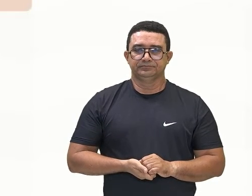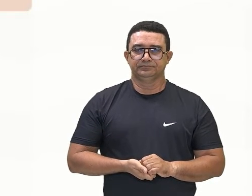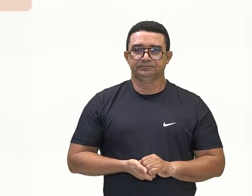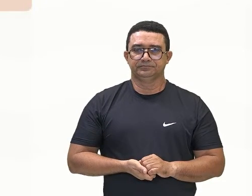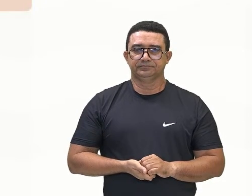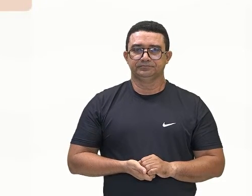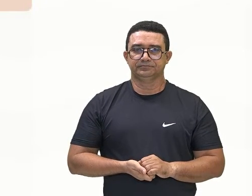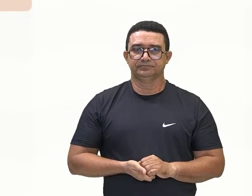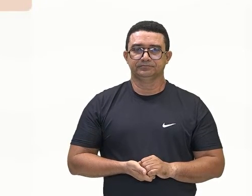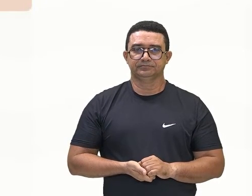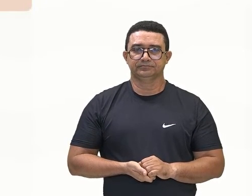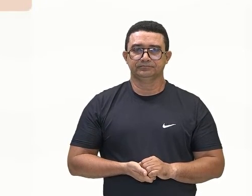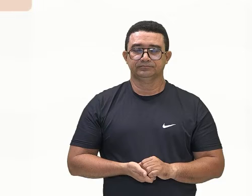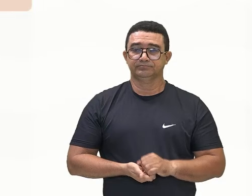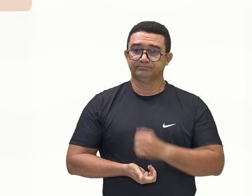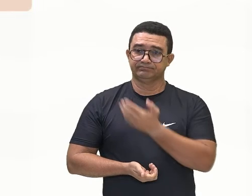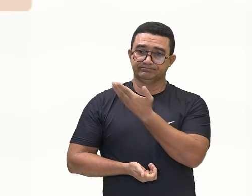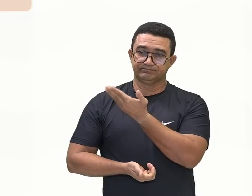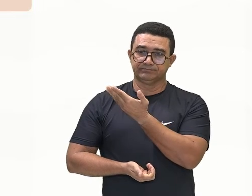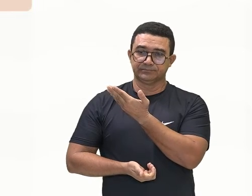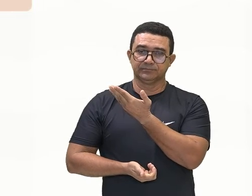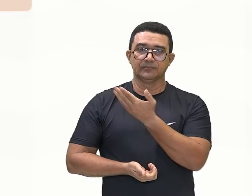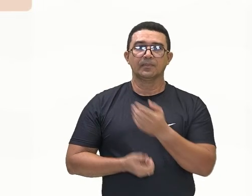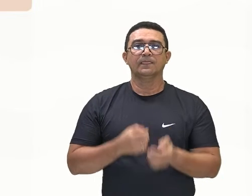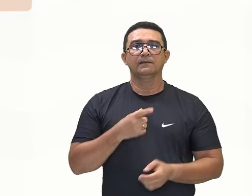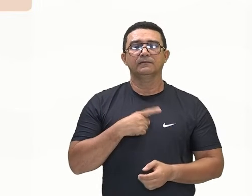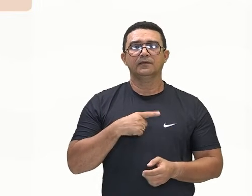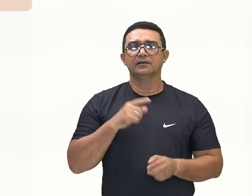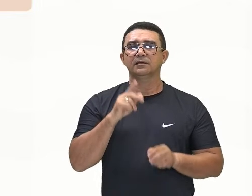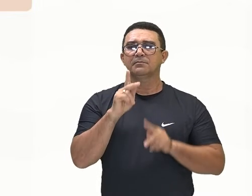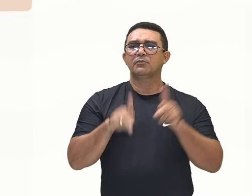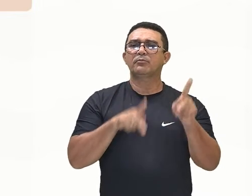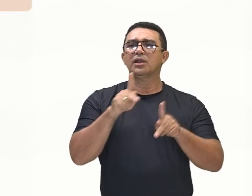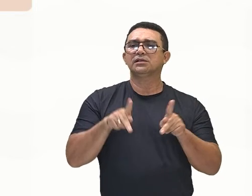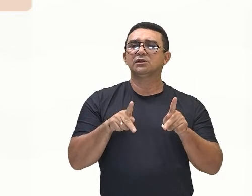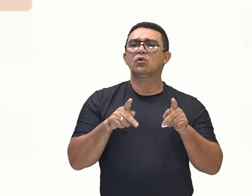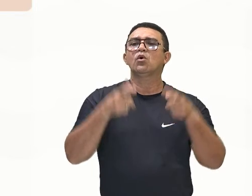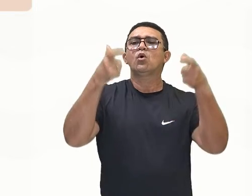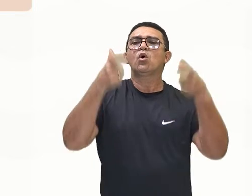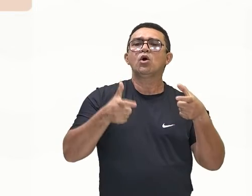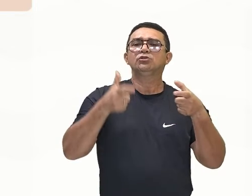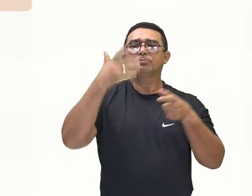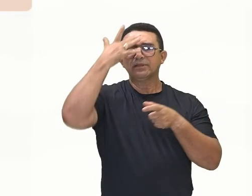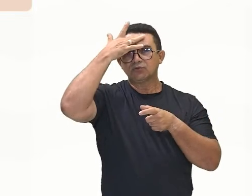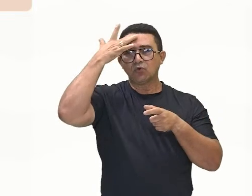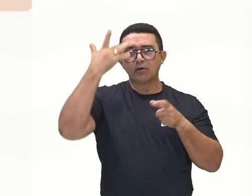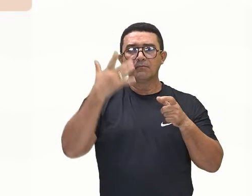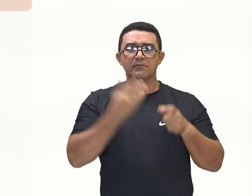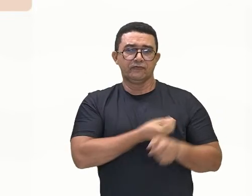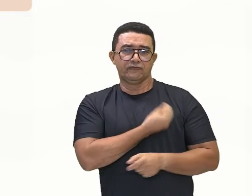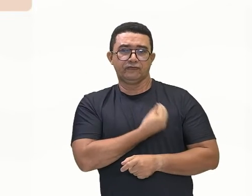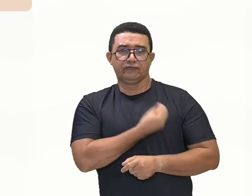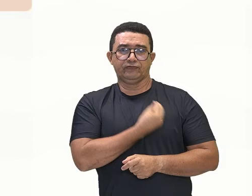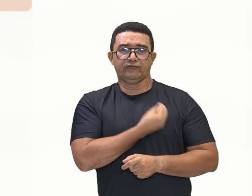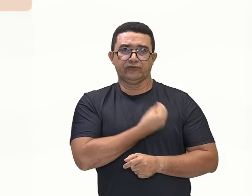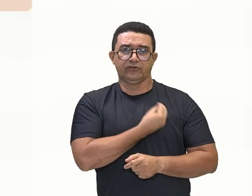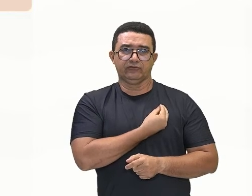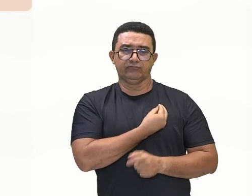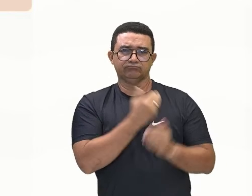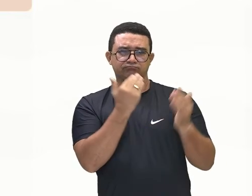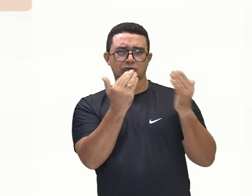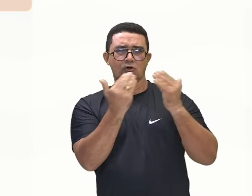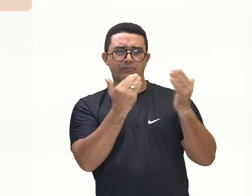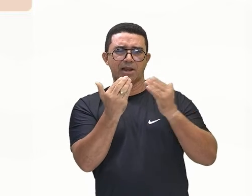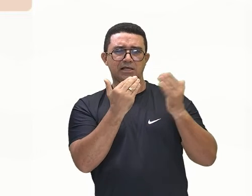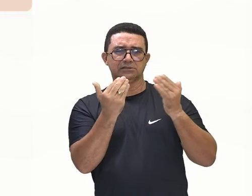maior frequência. E aqui a gente vai ter, então, os dados do IBGE, mais uma vez, comparando a população